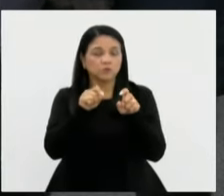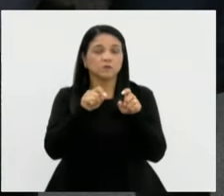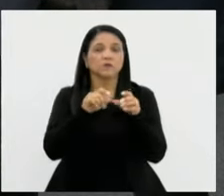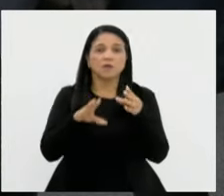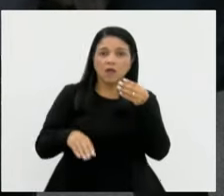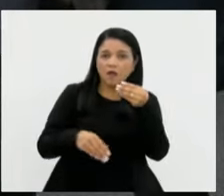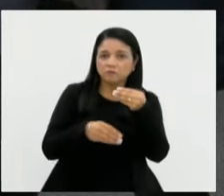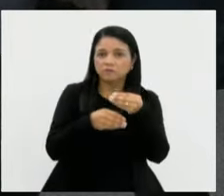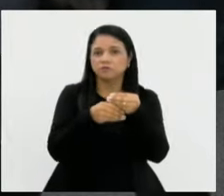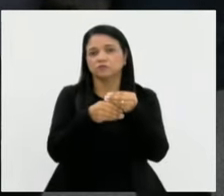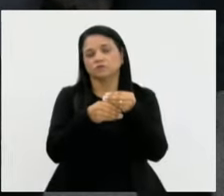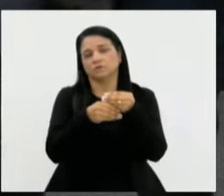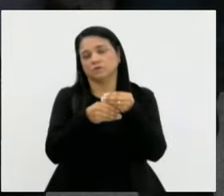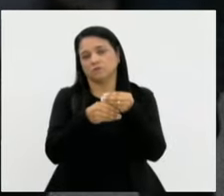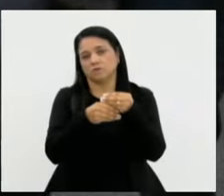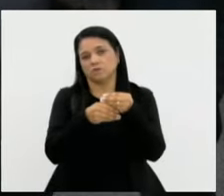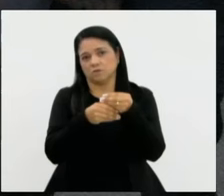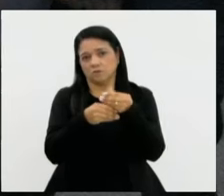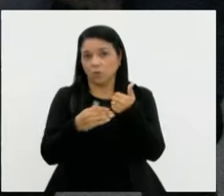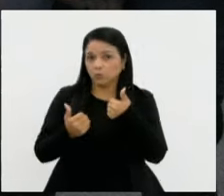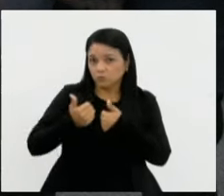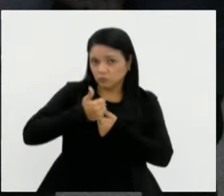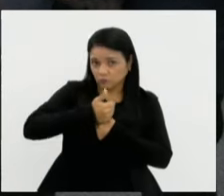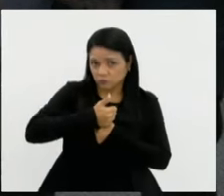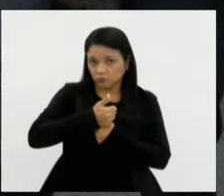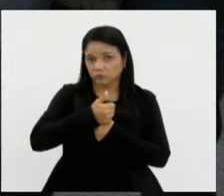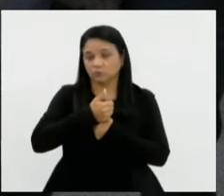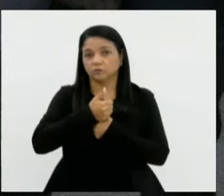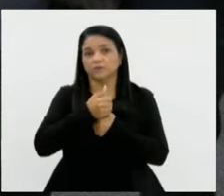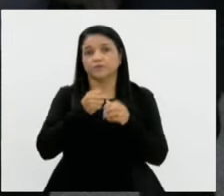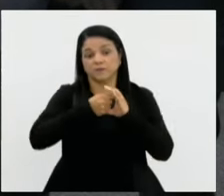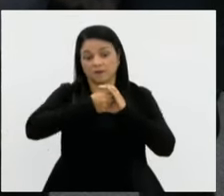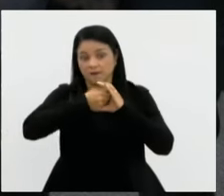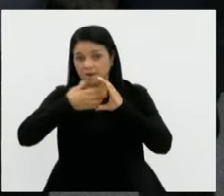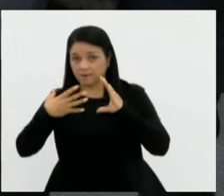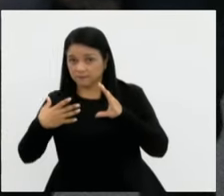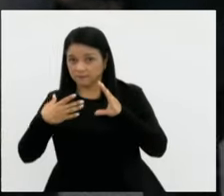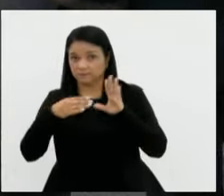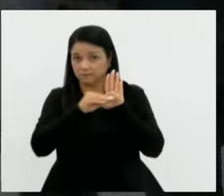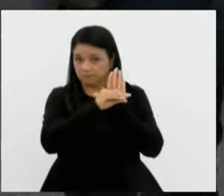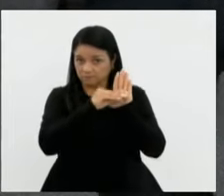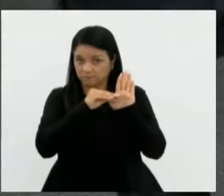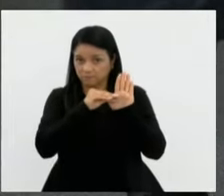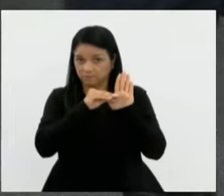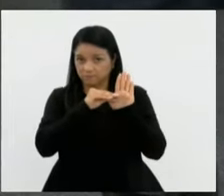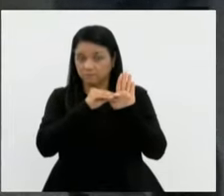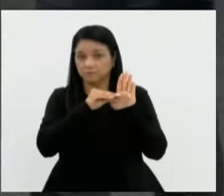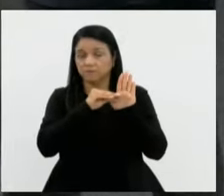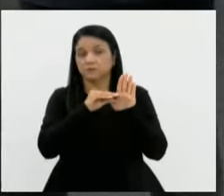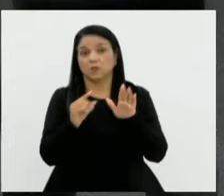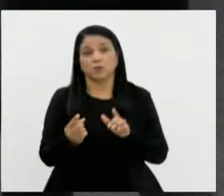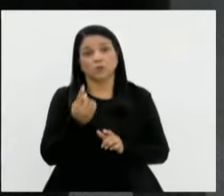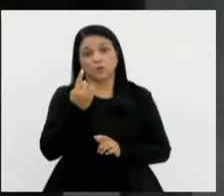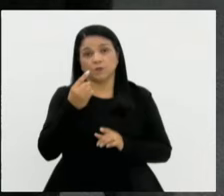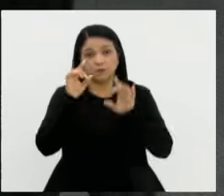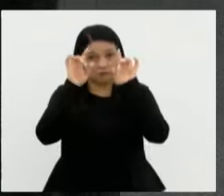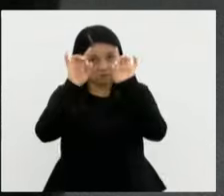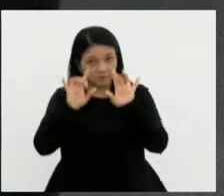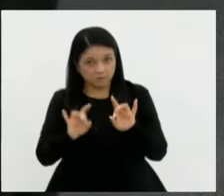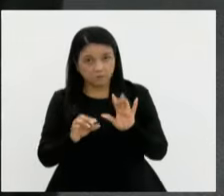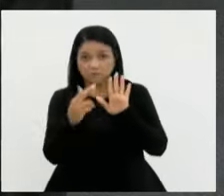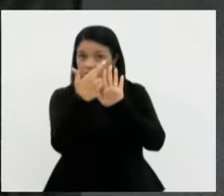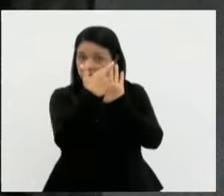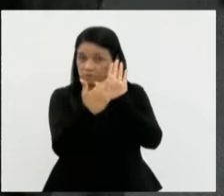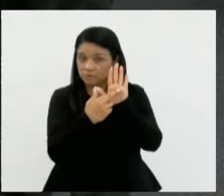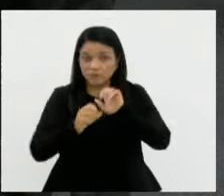aditiva, enfim. Dentre todas as características de emenda, existe uma em especial, e o regimento também é